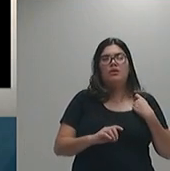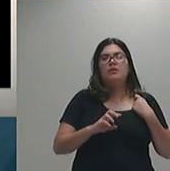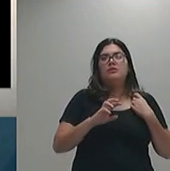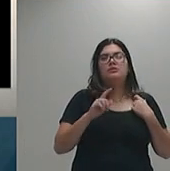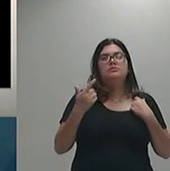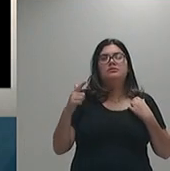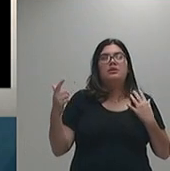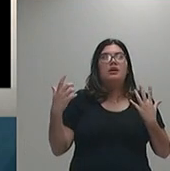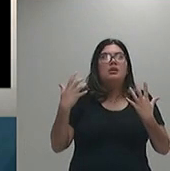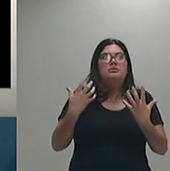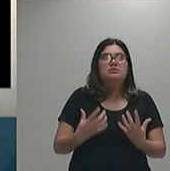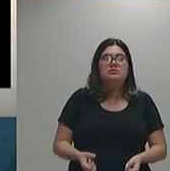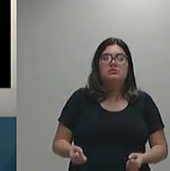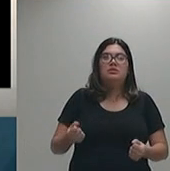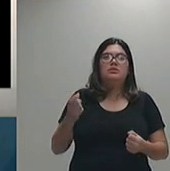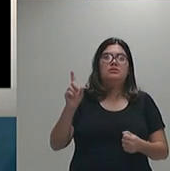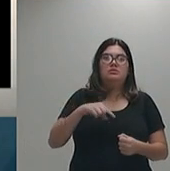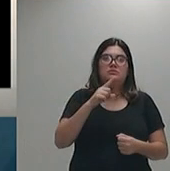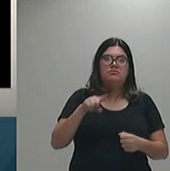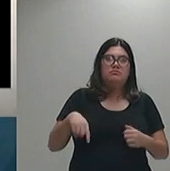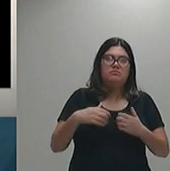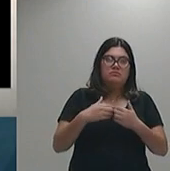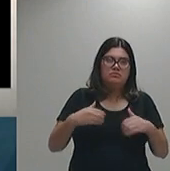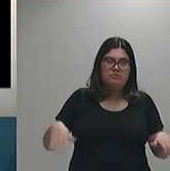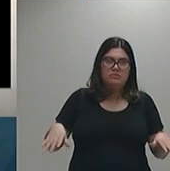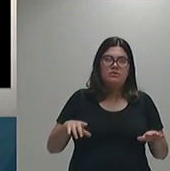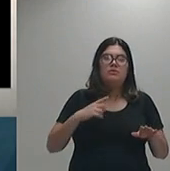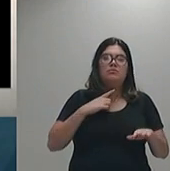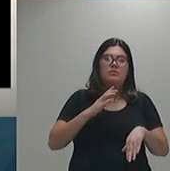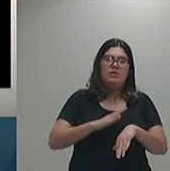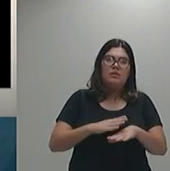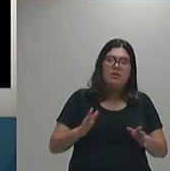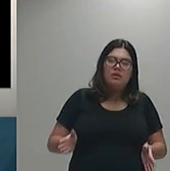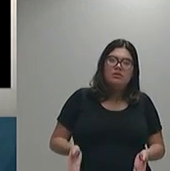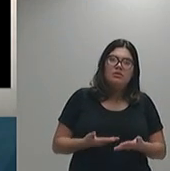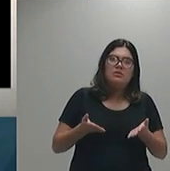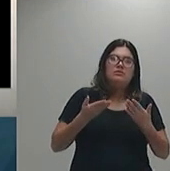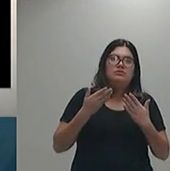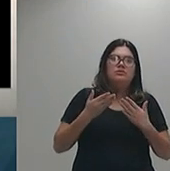rescisão unilateral por iniciativa do